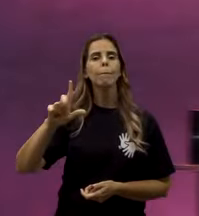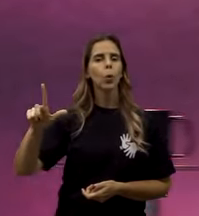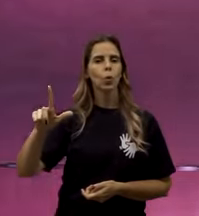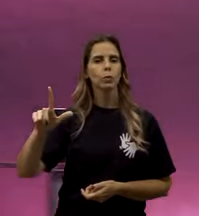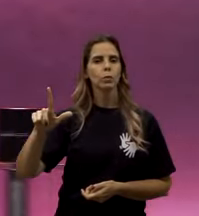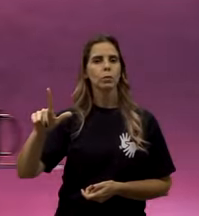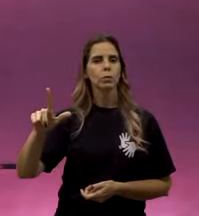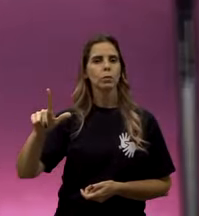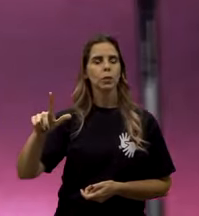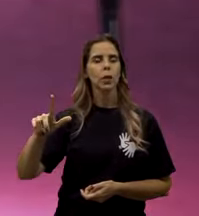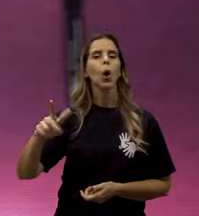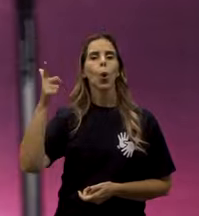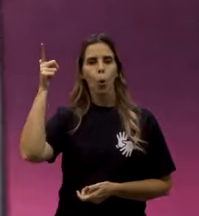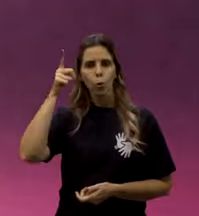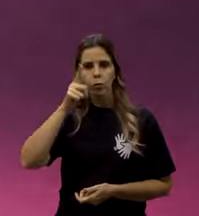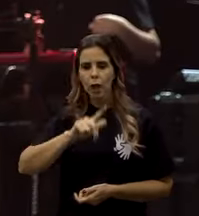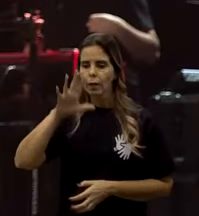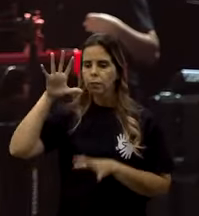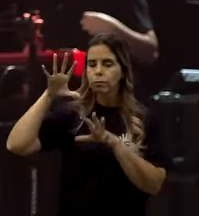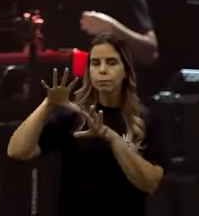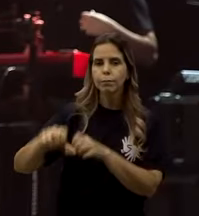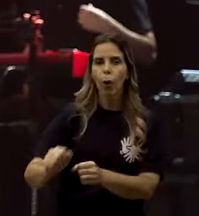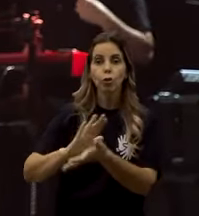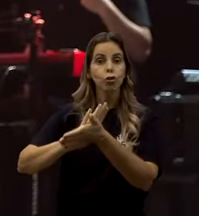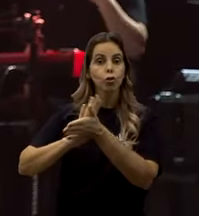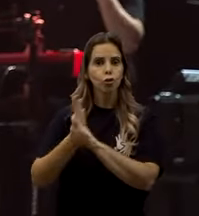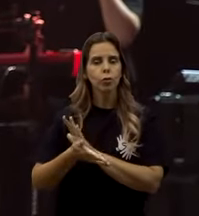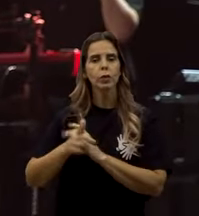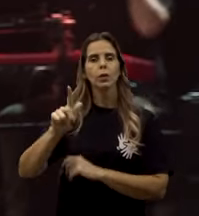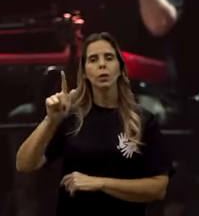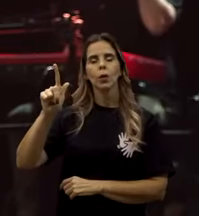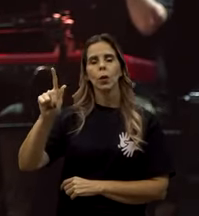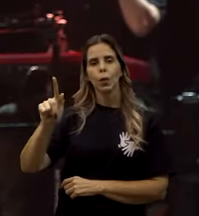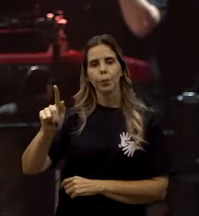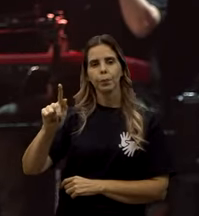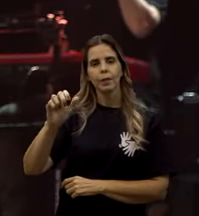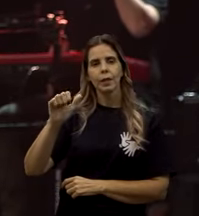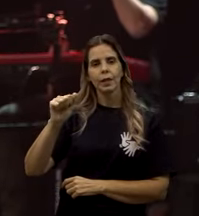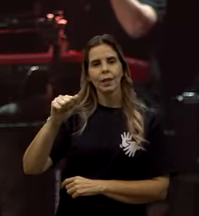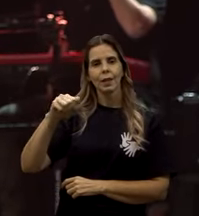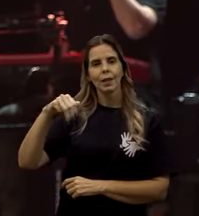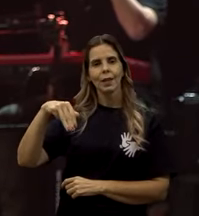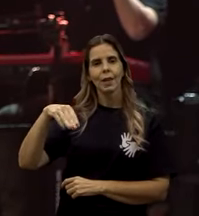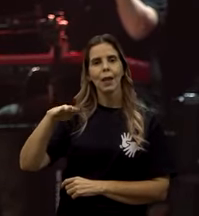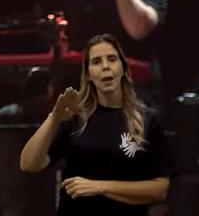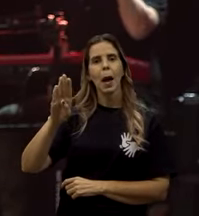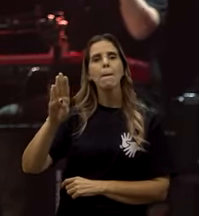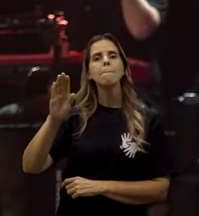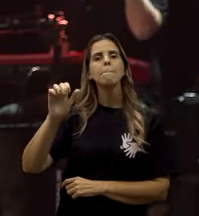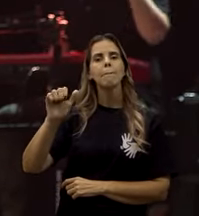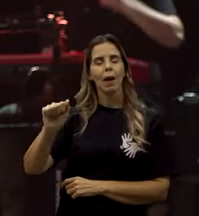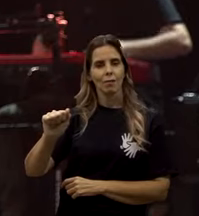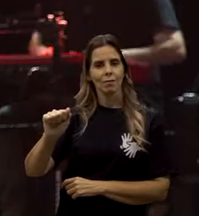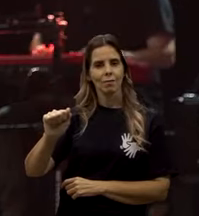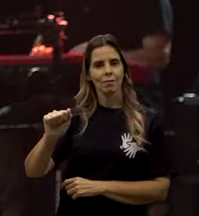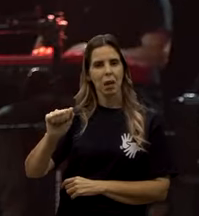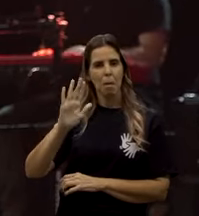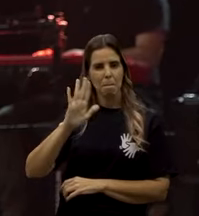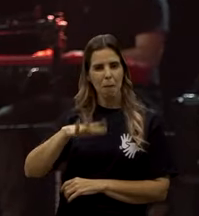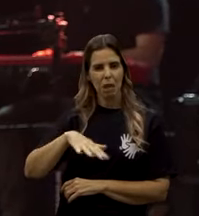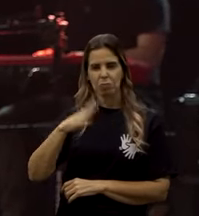mas até um pitbu sabe que o cheiro que vai provocar não vale a pena